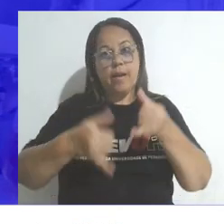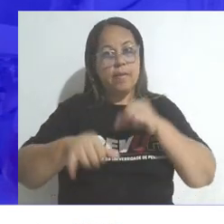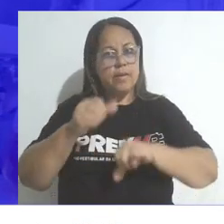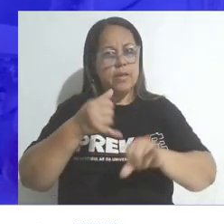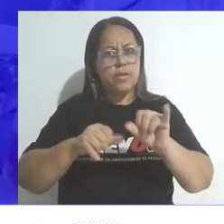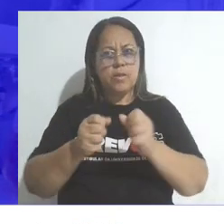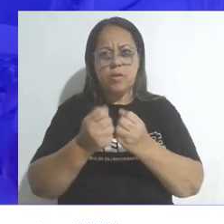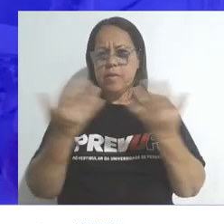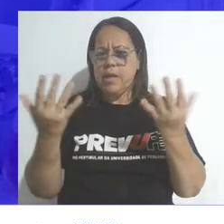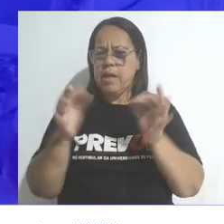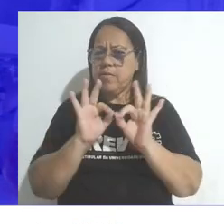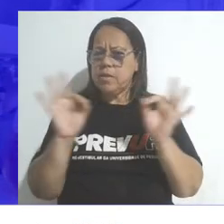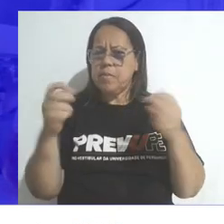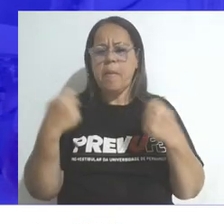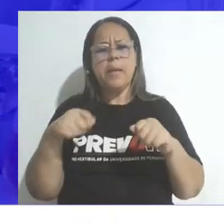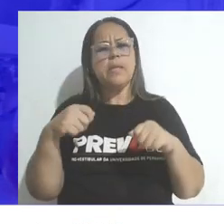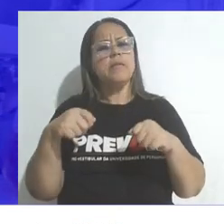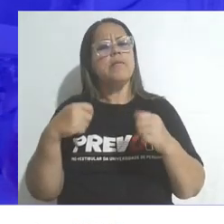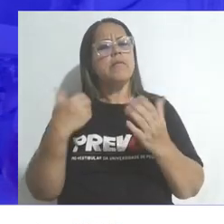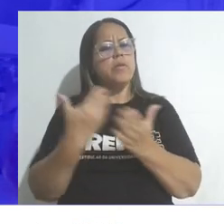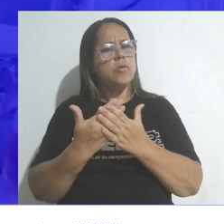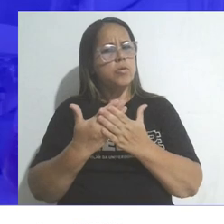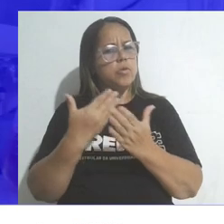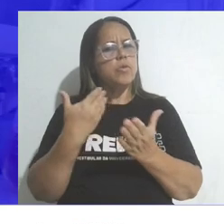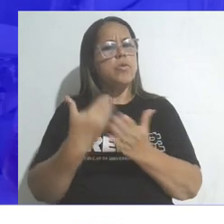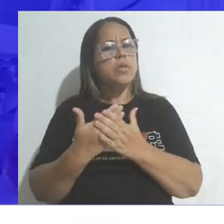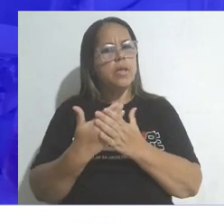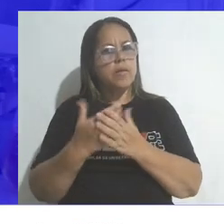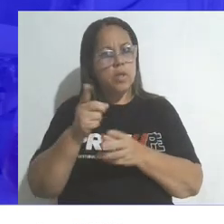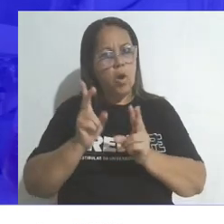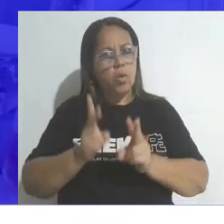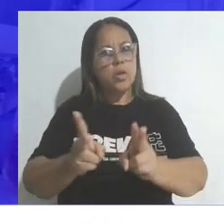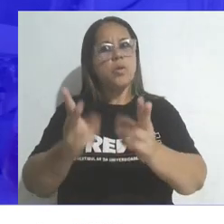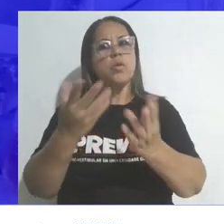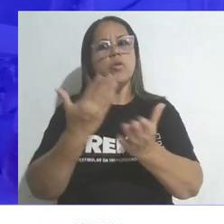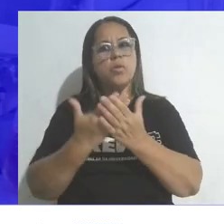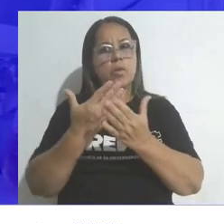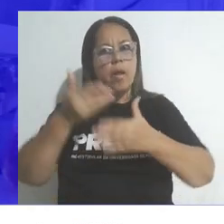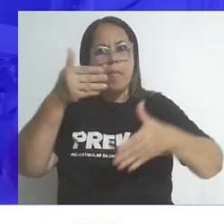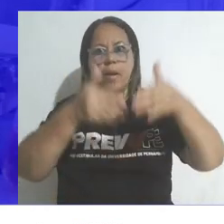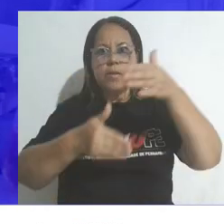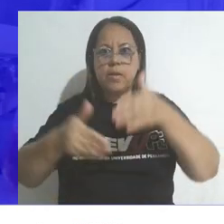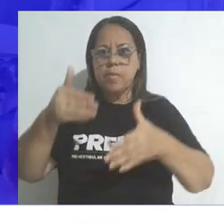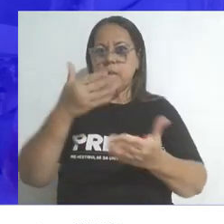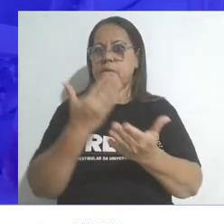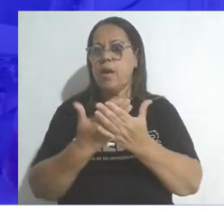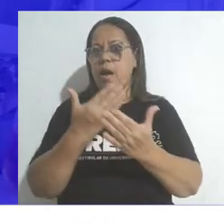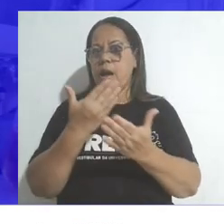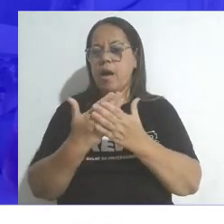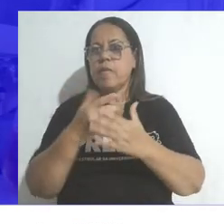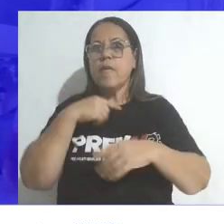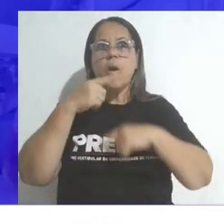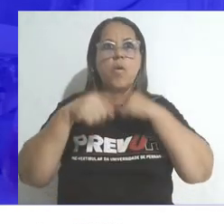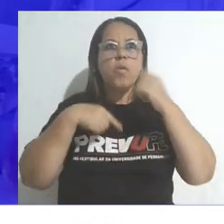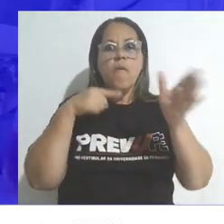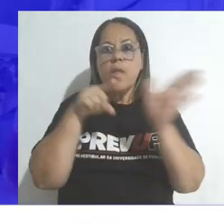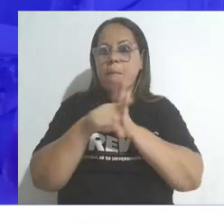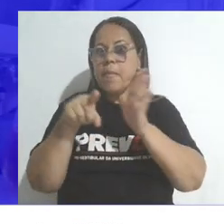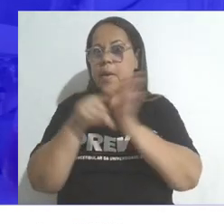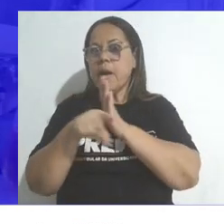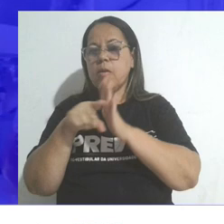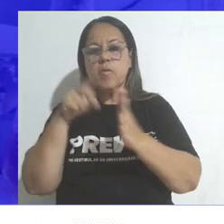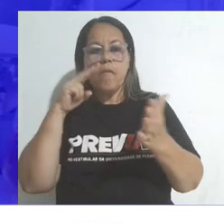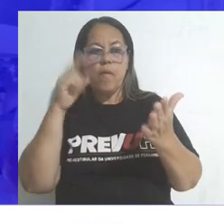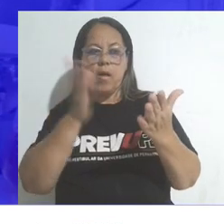assunto simples, mas é necessário estudar. Assim, continue estudando, participando das aulas, tirando as dúvidas, usando